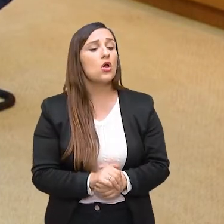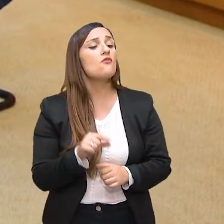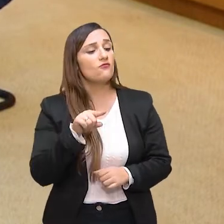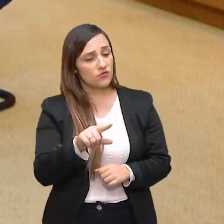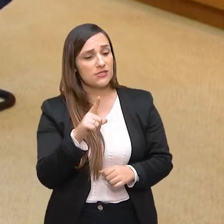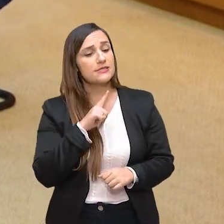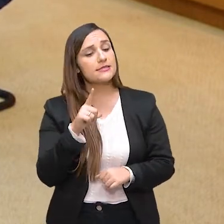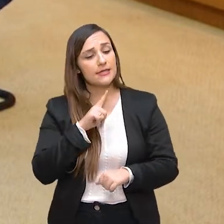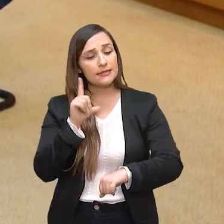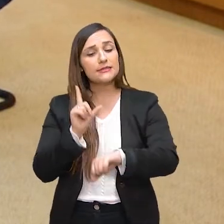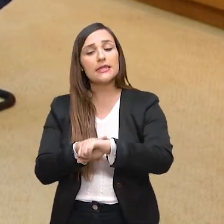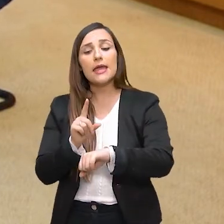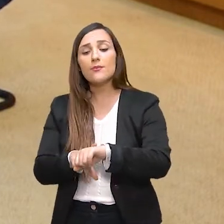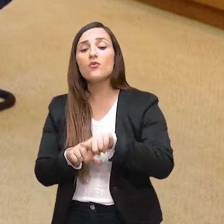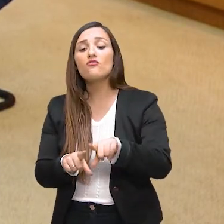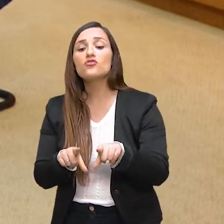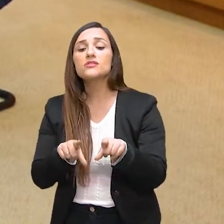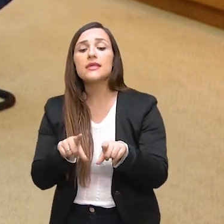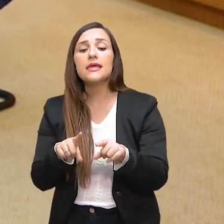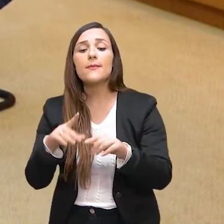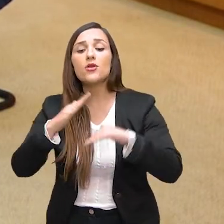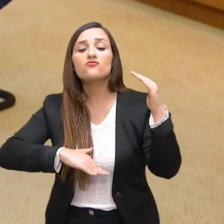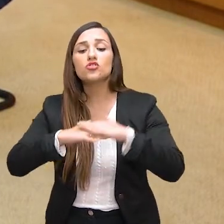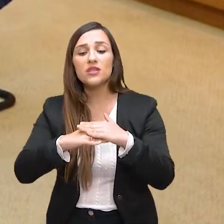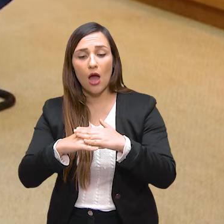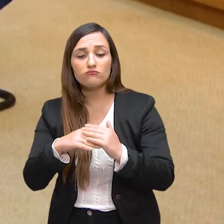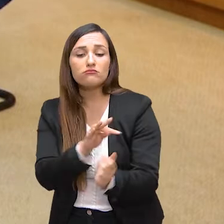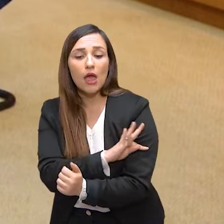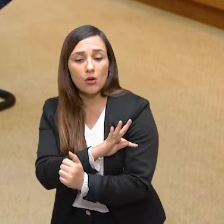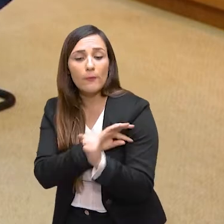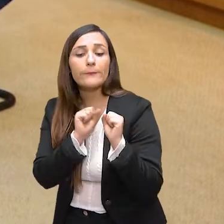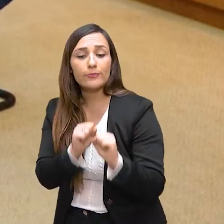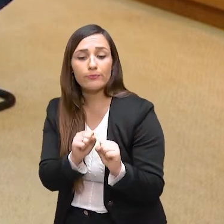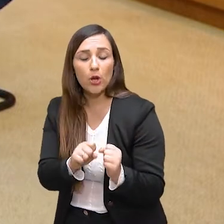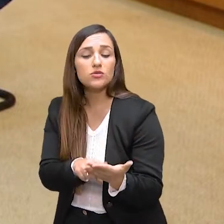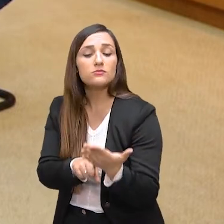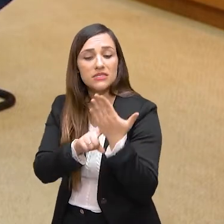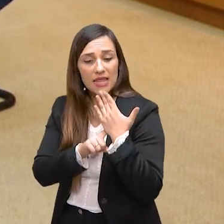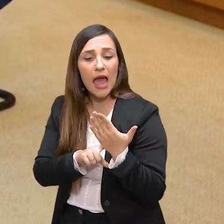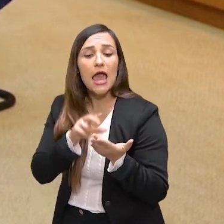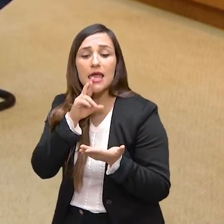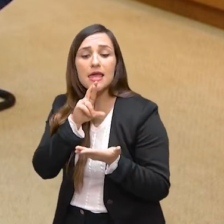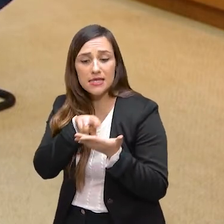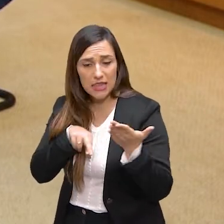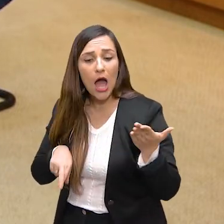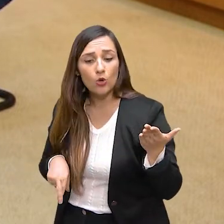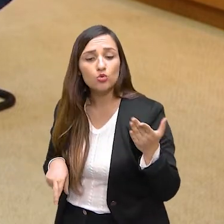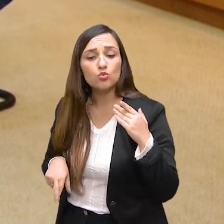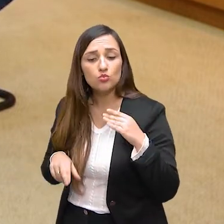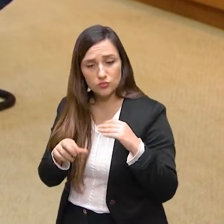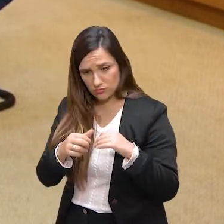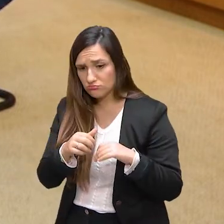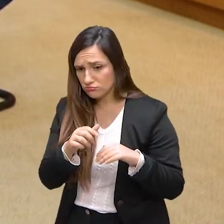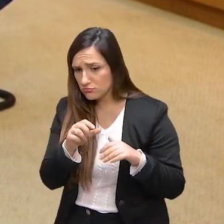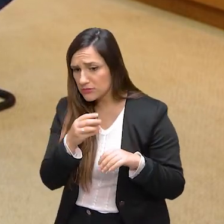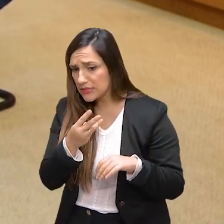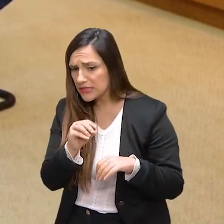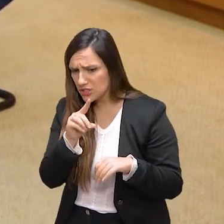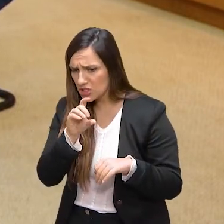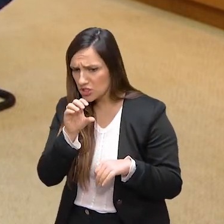perícia. O juiz pode dizer aqui, conversando com o perito, que o prazo pode ser 90 dias, 60